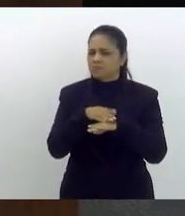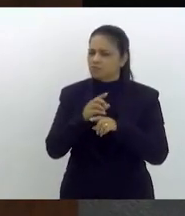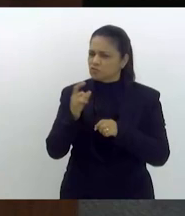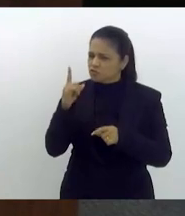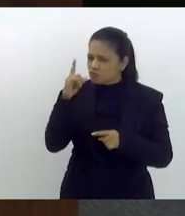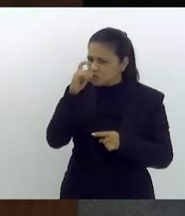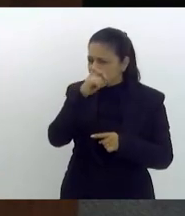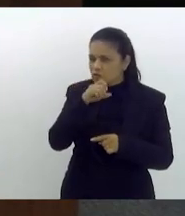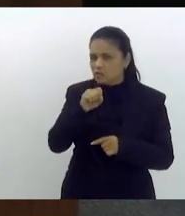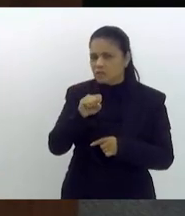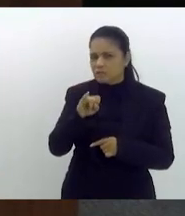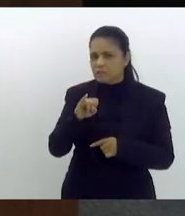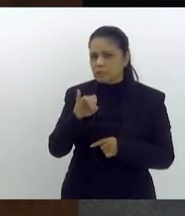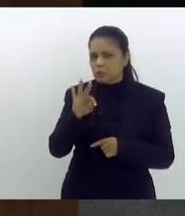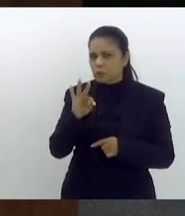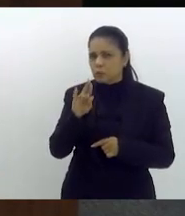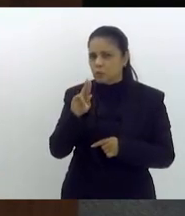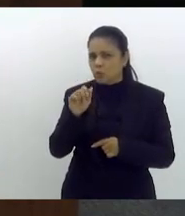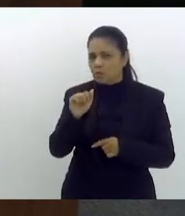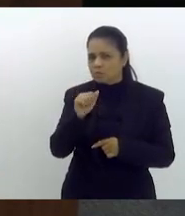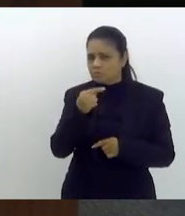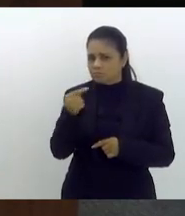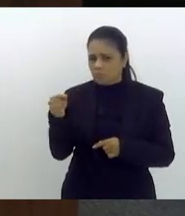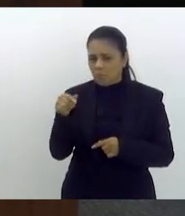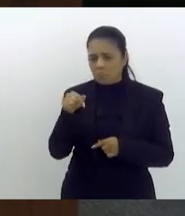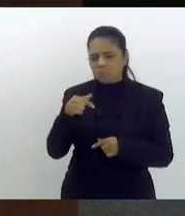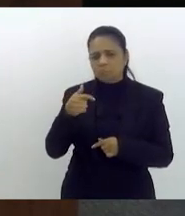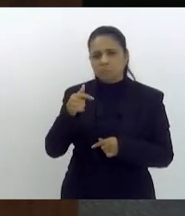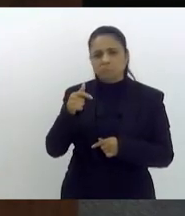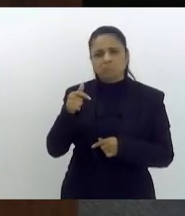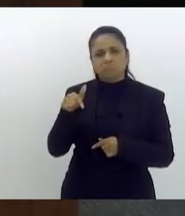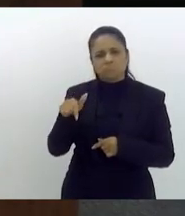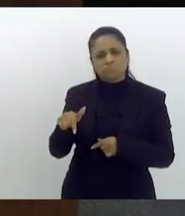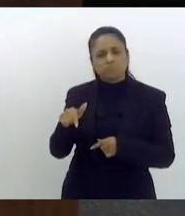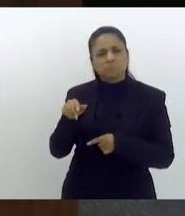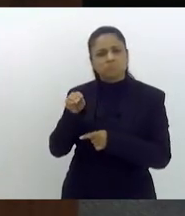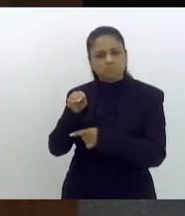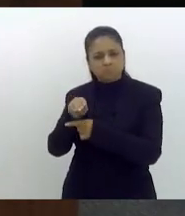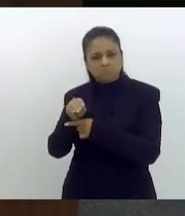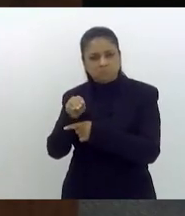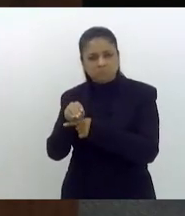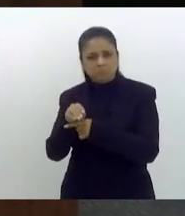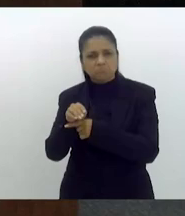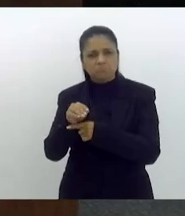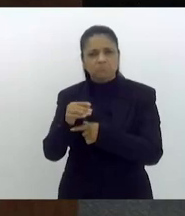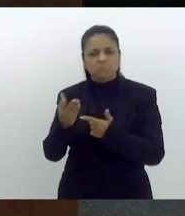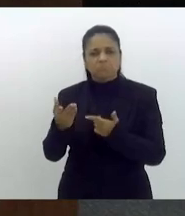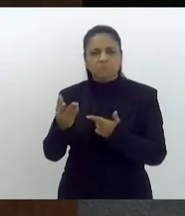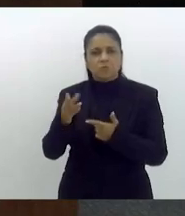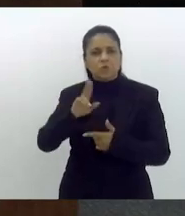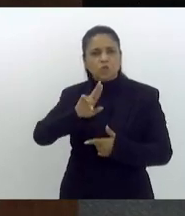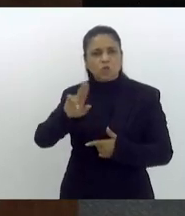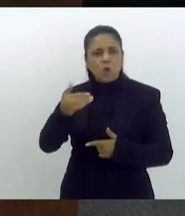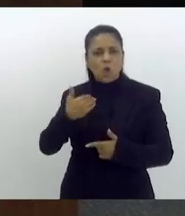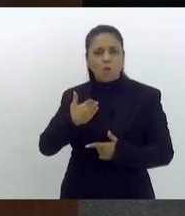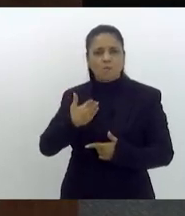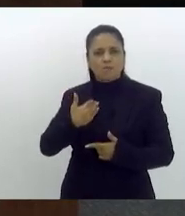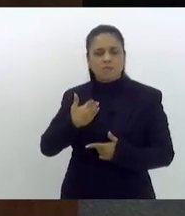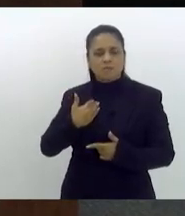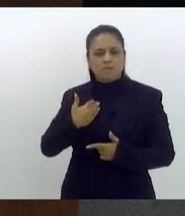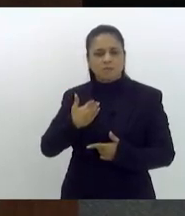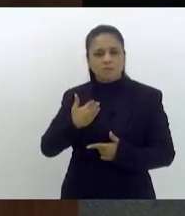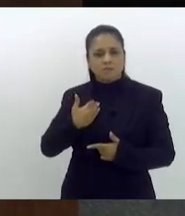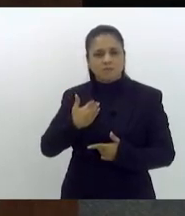insustentável para a gente que preza né pelo nosso nome né que estamos aqui